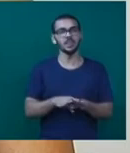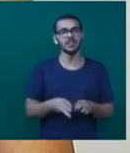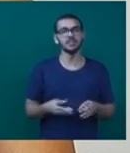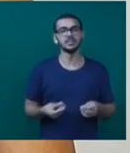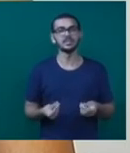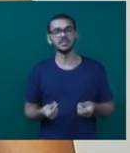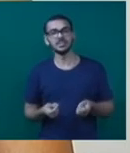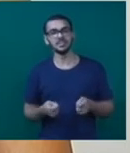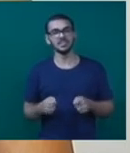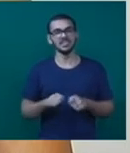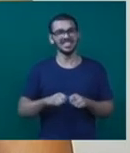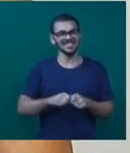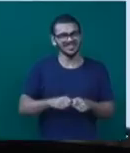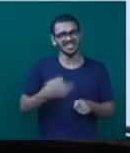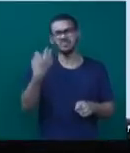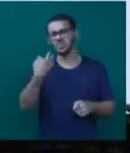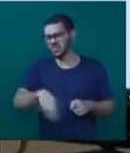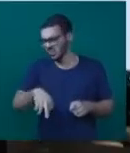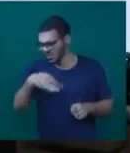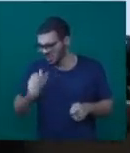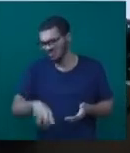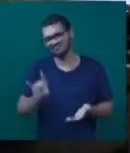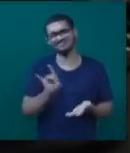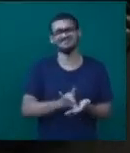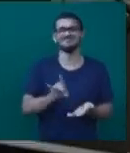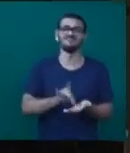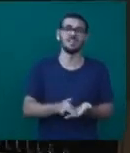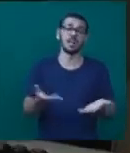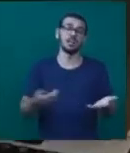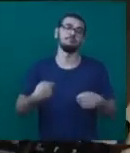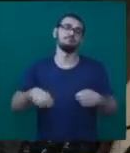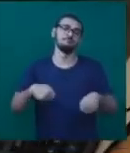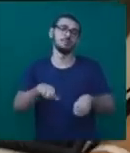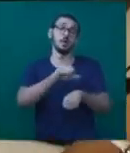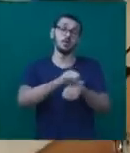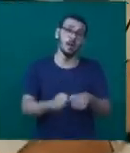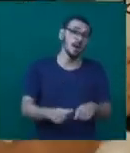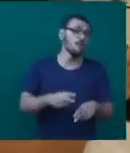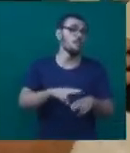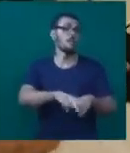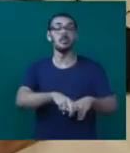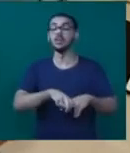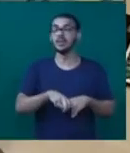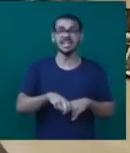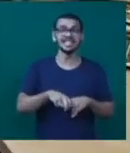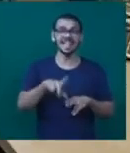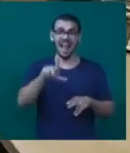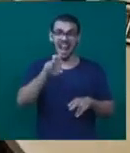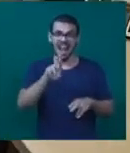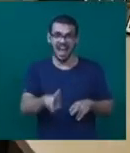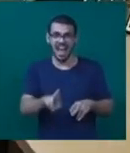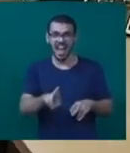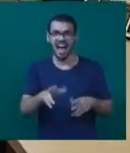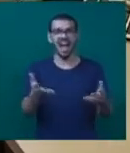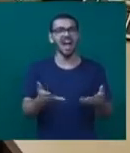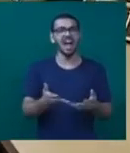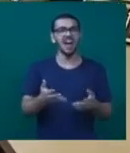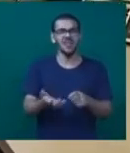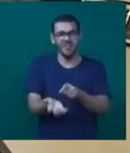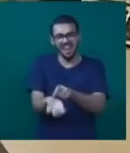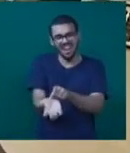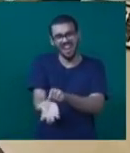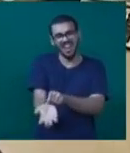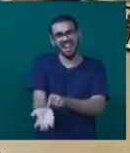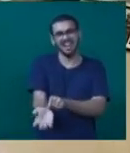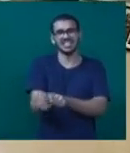E realmente gera dor mesmo, né? Agora ela vai operar o punho direito, pois o que começou como LER se agravou para a síndrome do túnel do